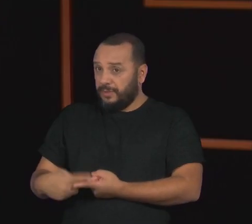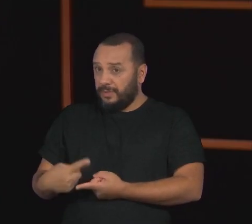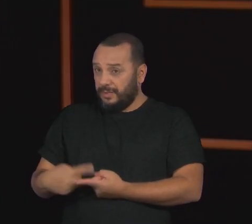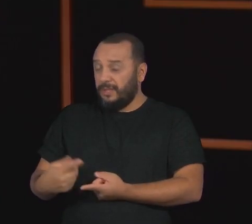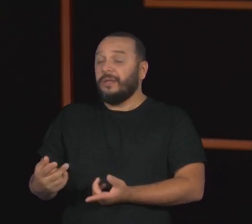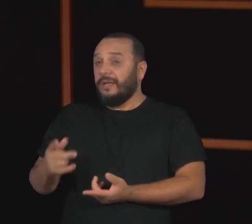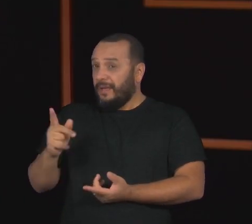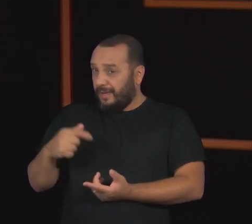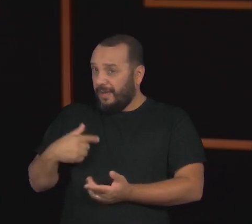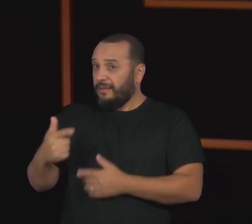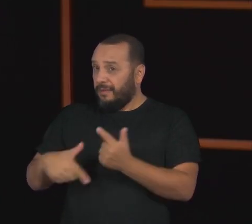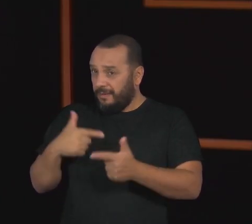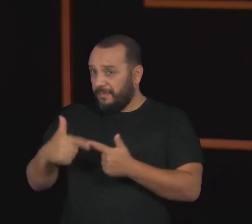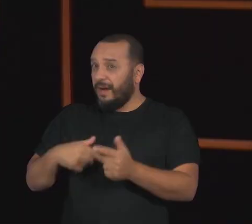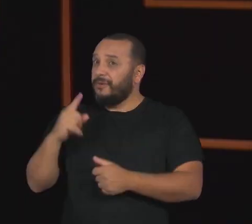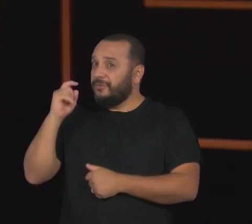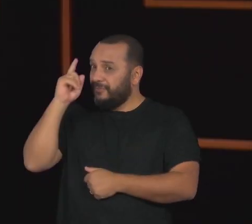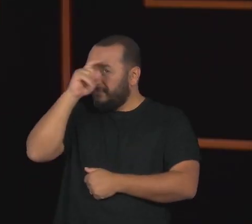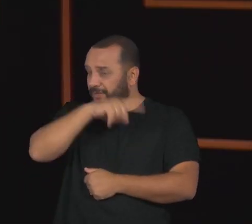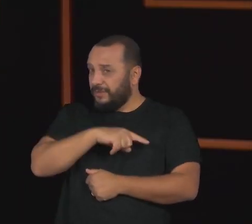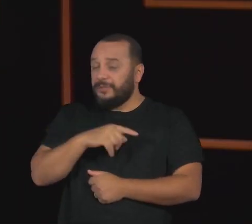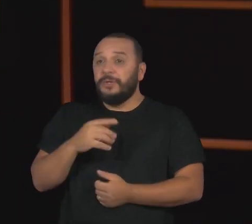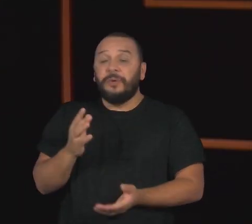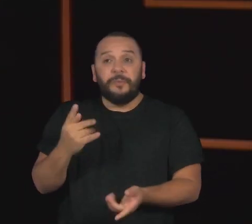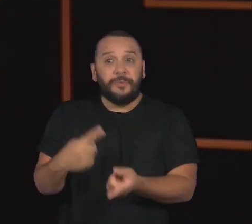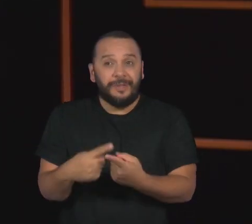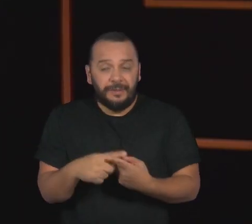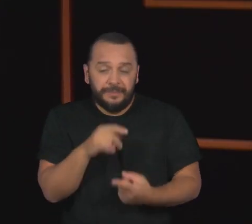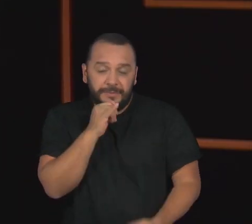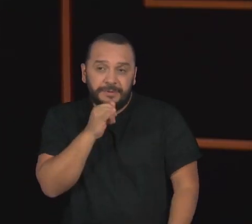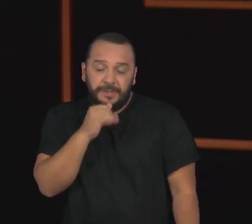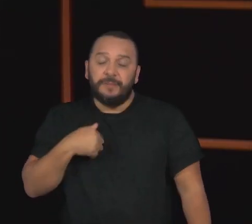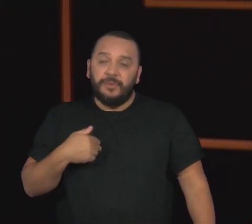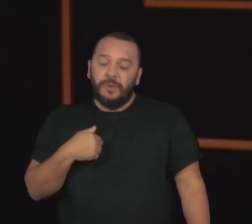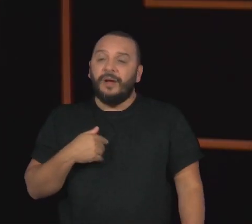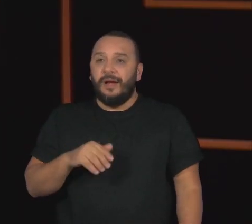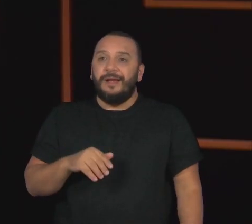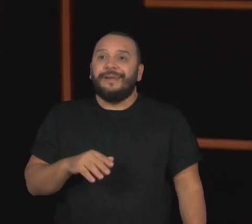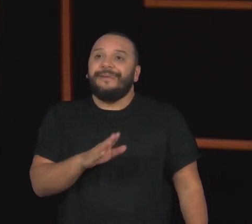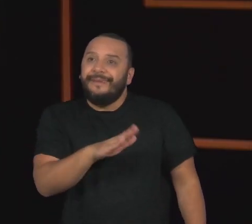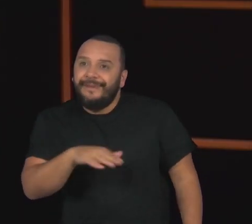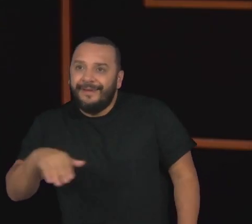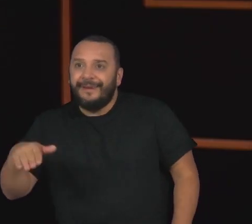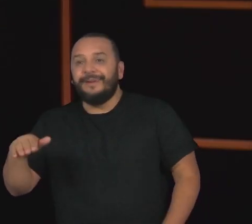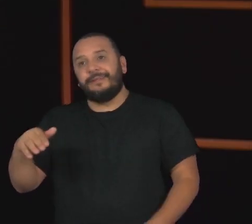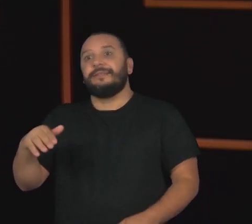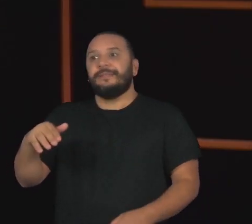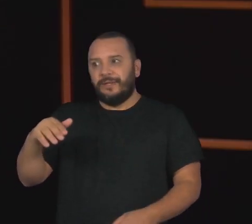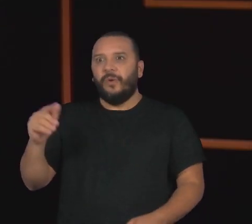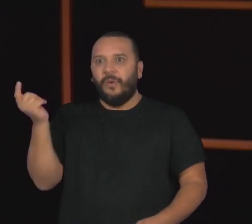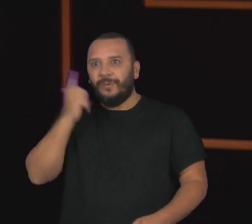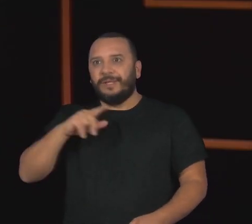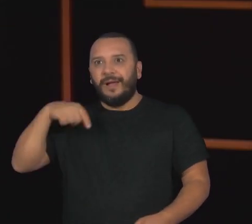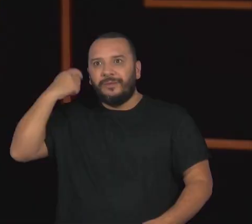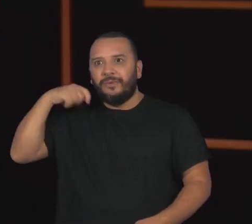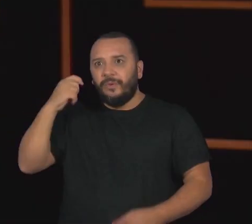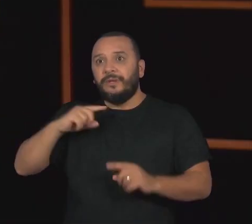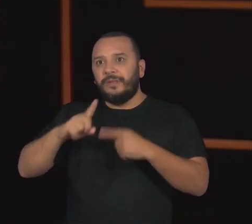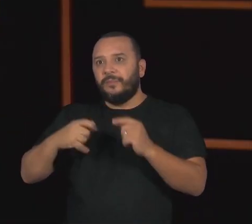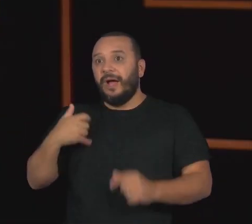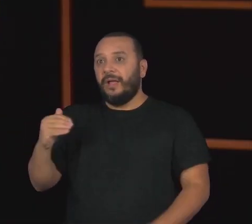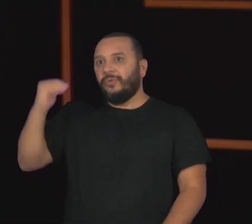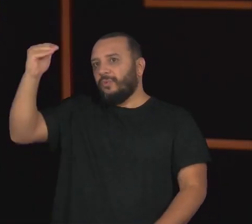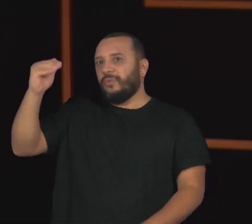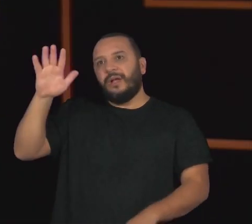mirins, a transição para a vida adulta não tem nada garantido. Então, meus pais sempre me diziam muito isso, pé no chão, isso que você está tendo agora é uma